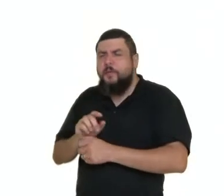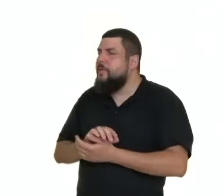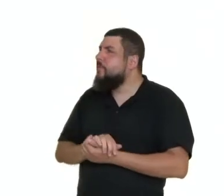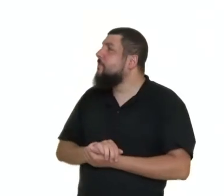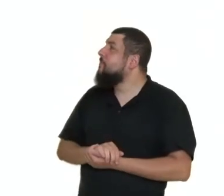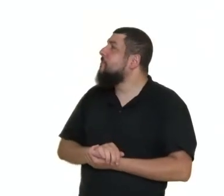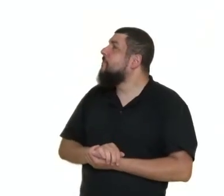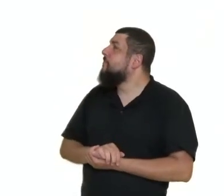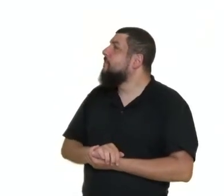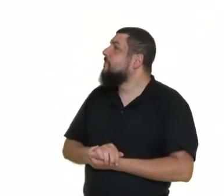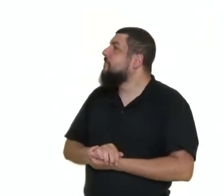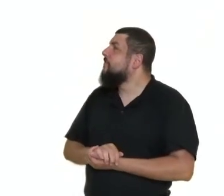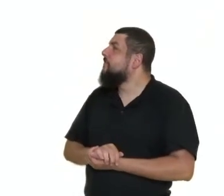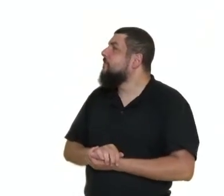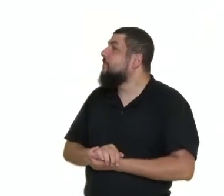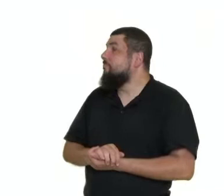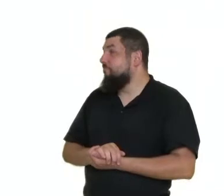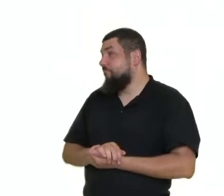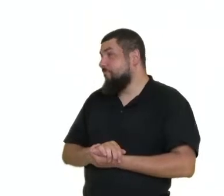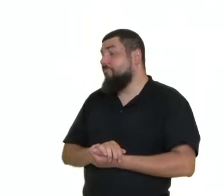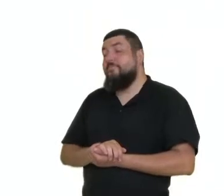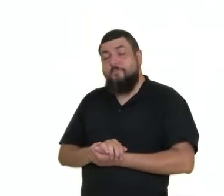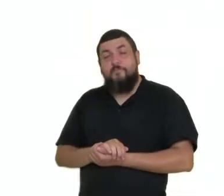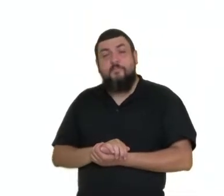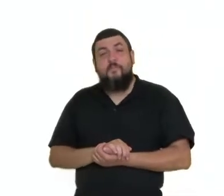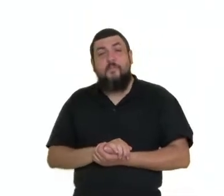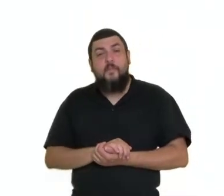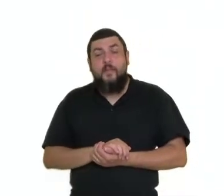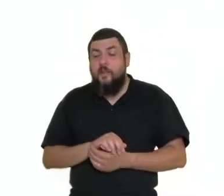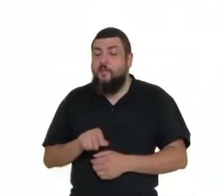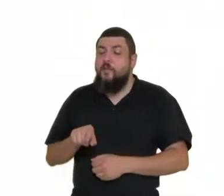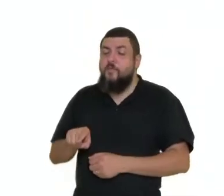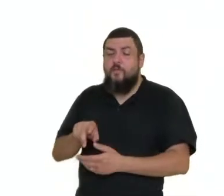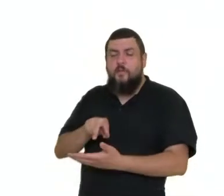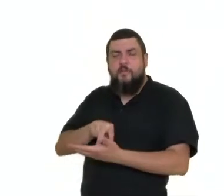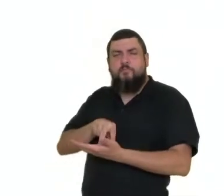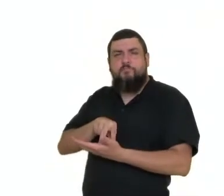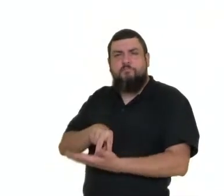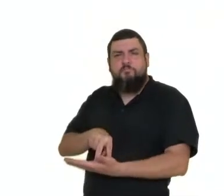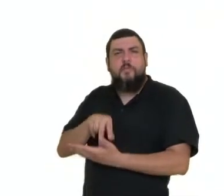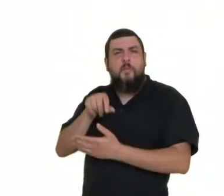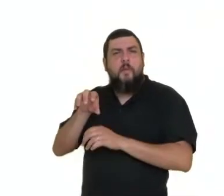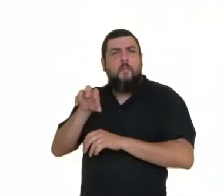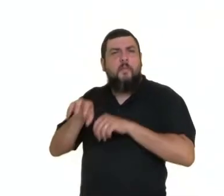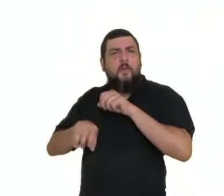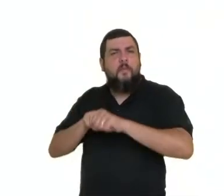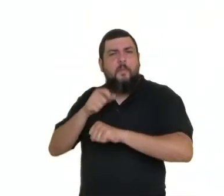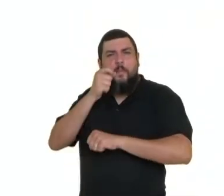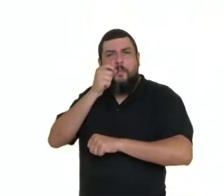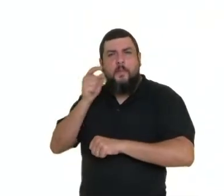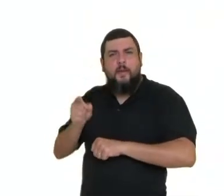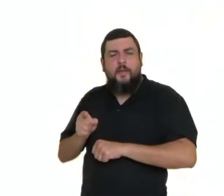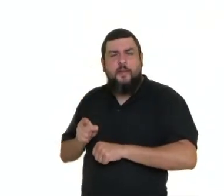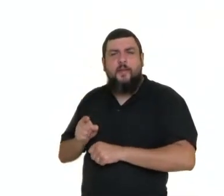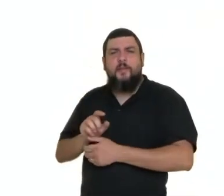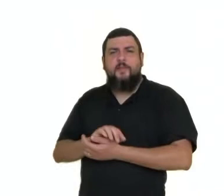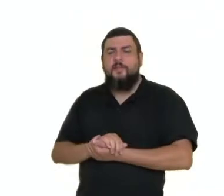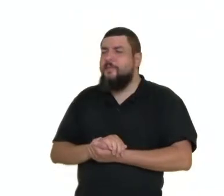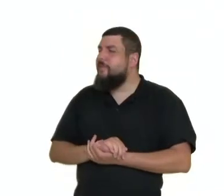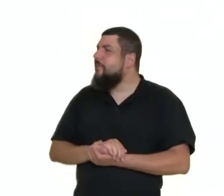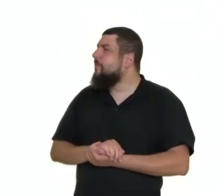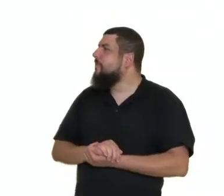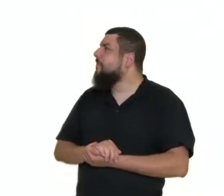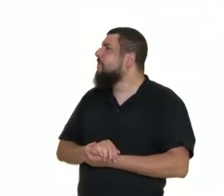ou seja, você vai permanecer no seu posto aí, justamente caçador, né? Para caçar quantos ratos